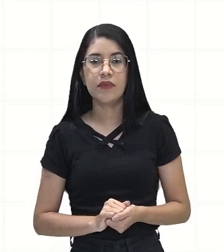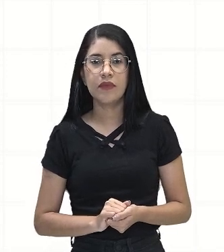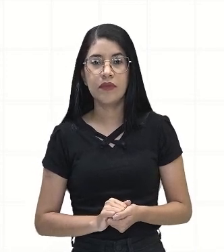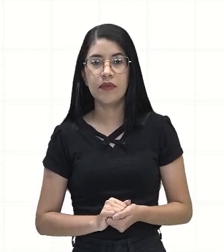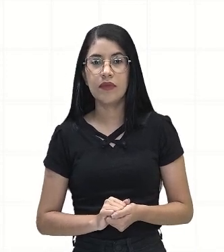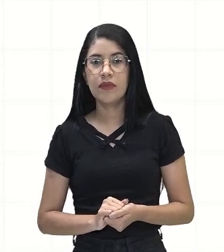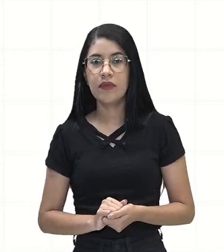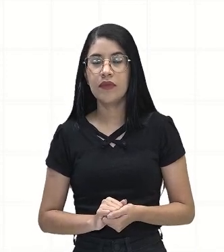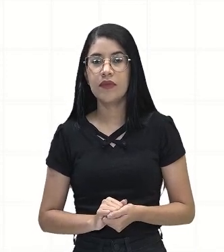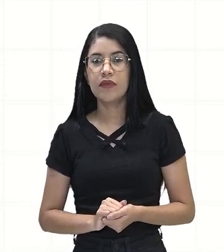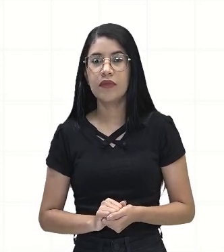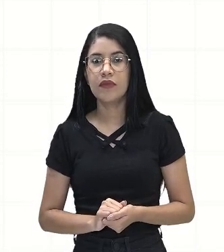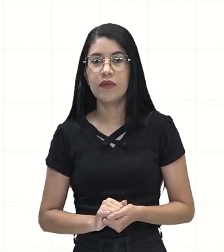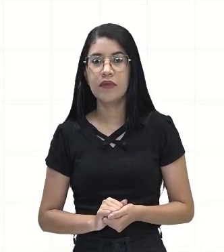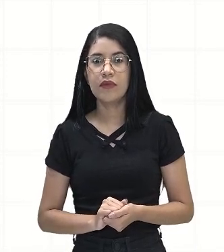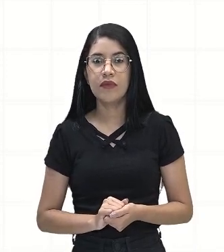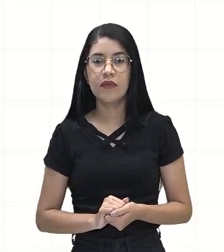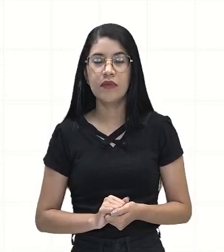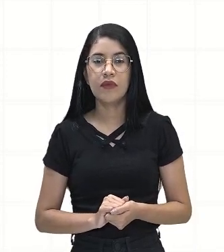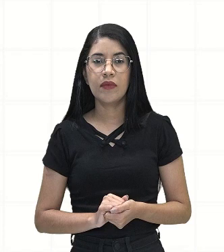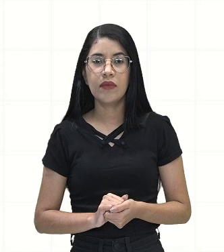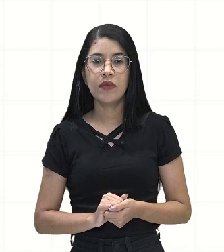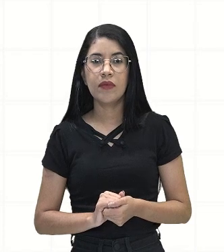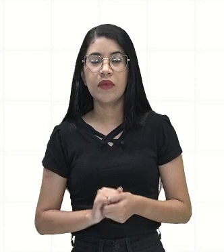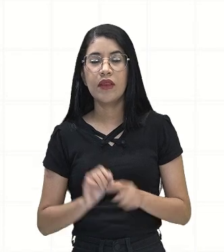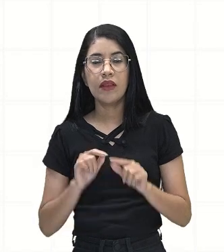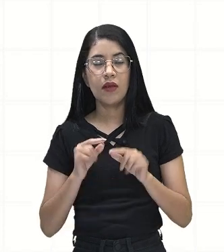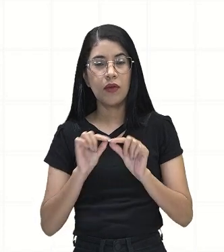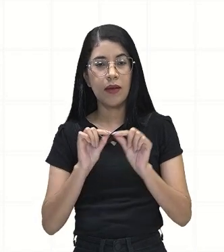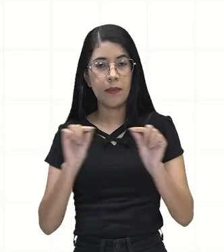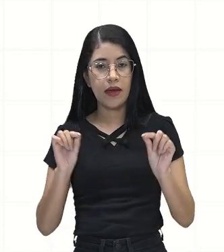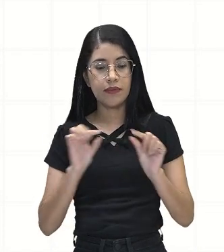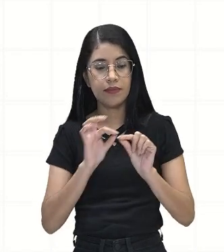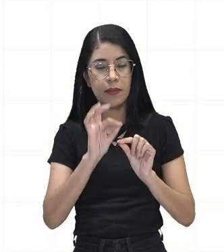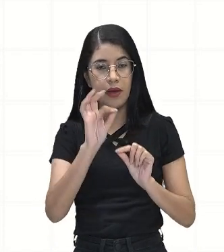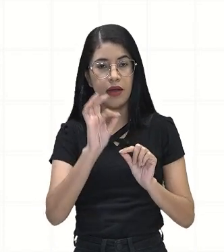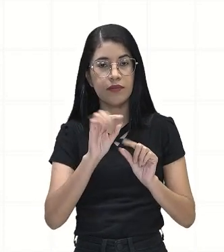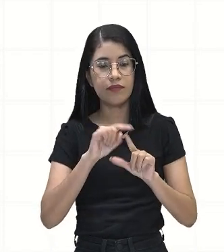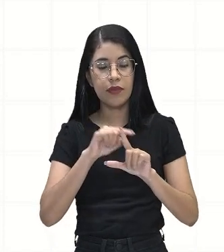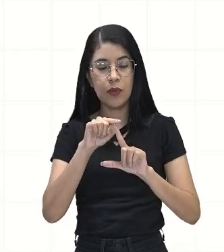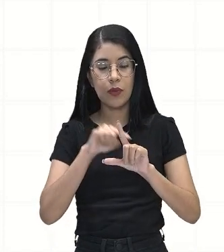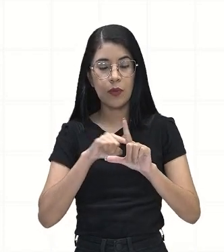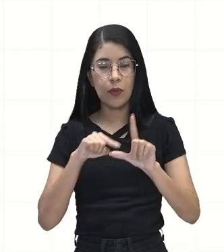cateto é igual ao produto